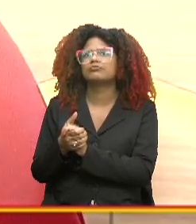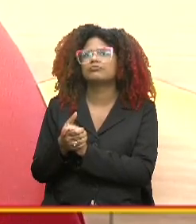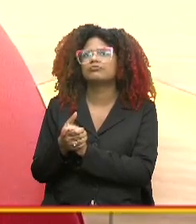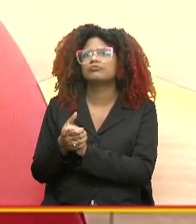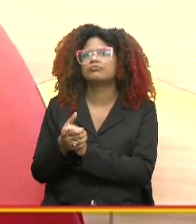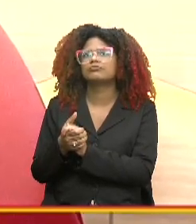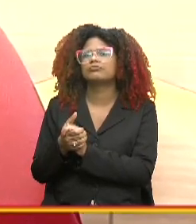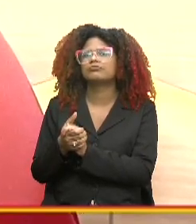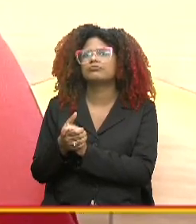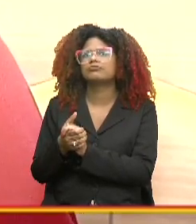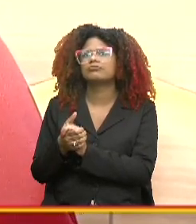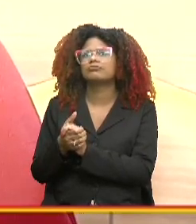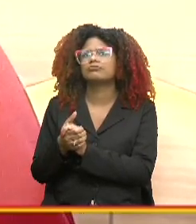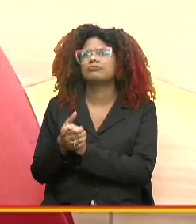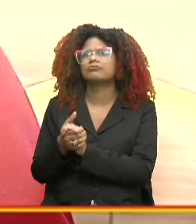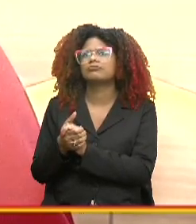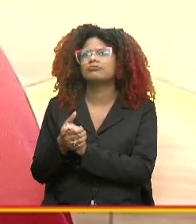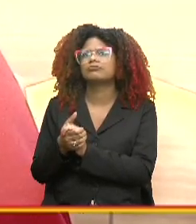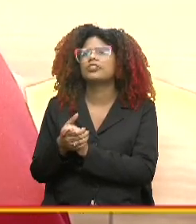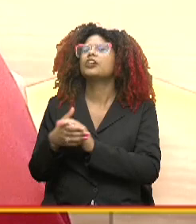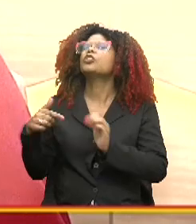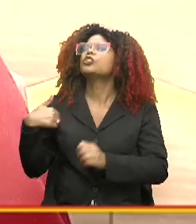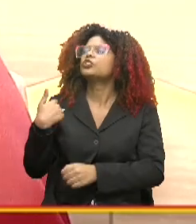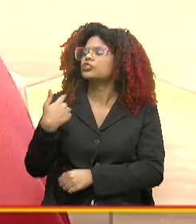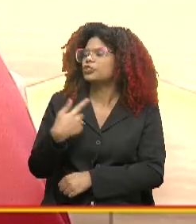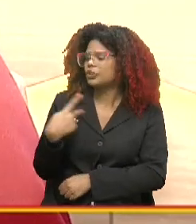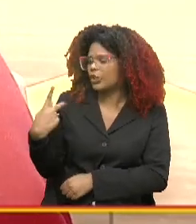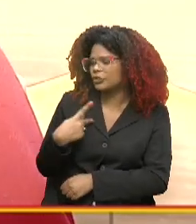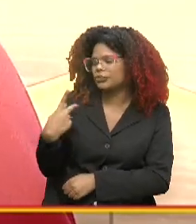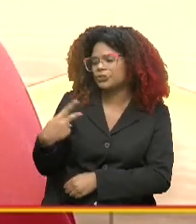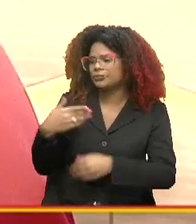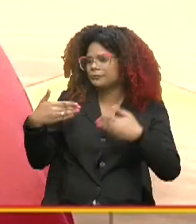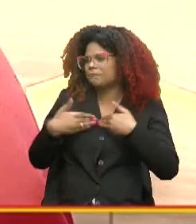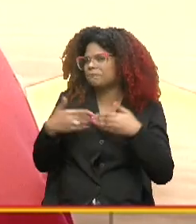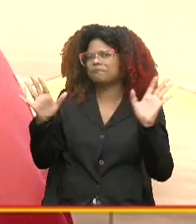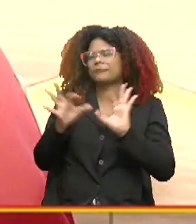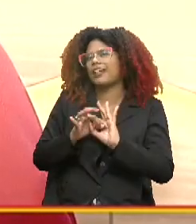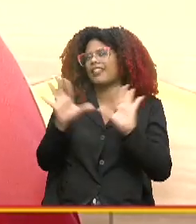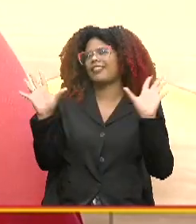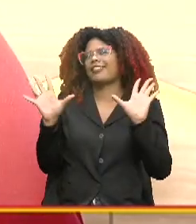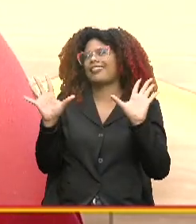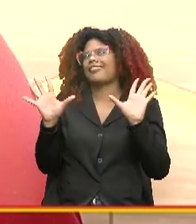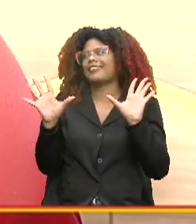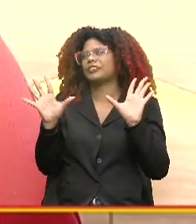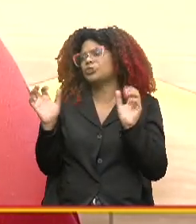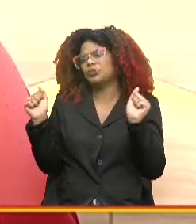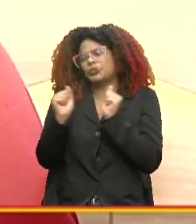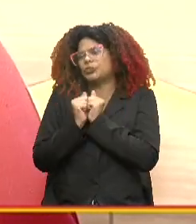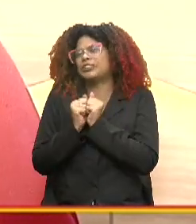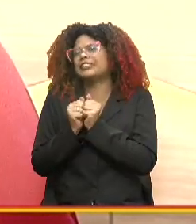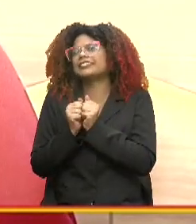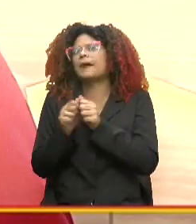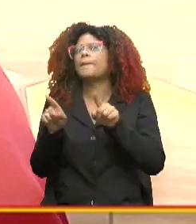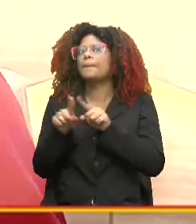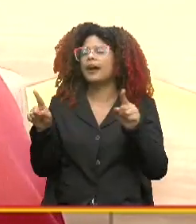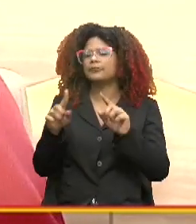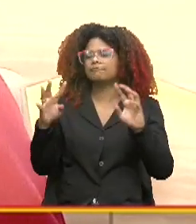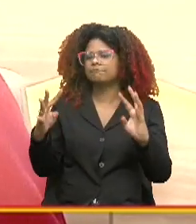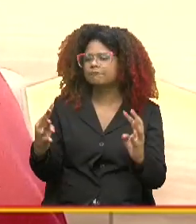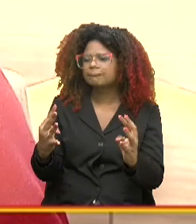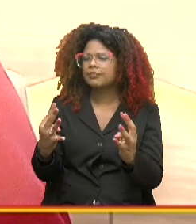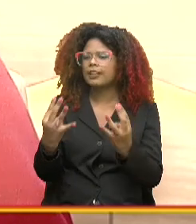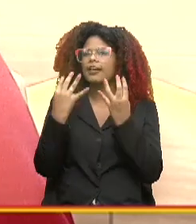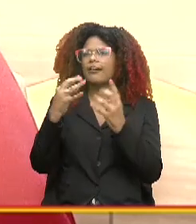que a gente foi saindo do armário já juntas né mas assim nos tornando visíveis